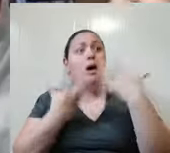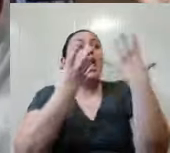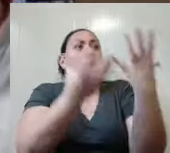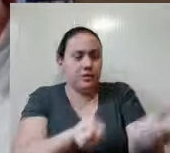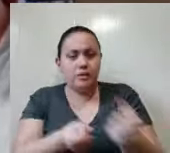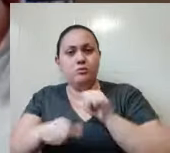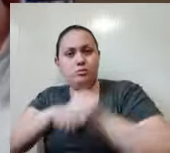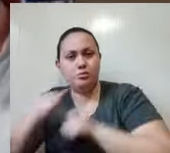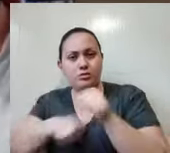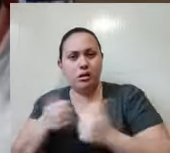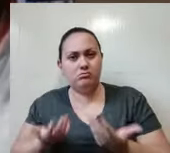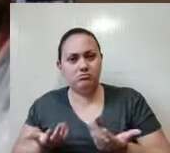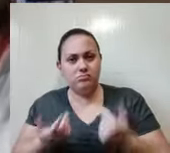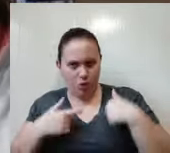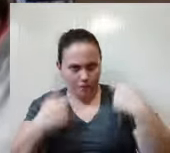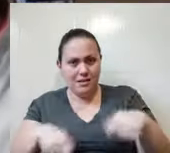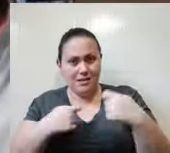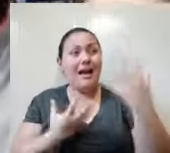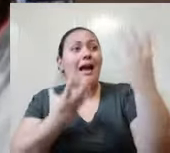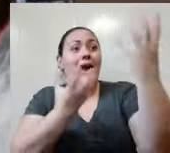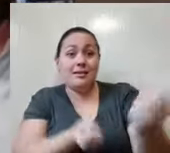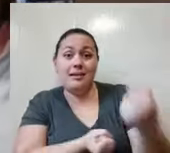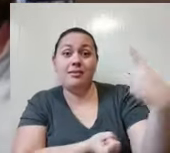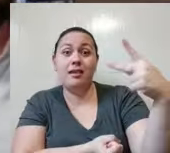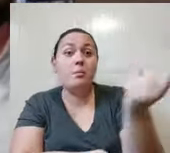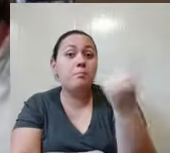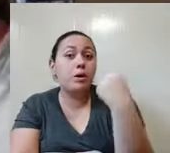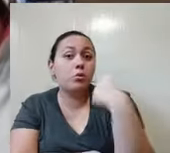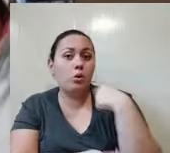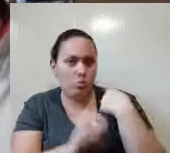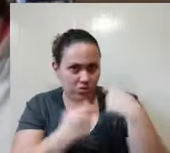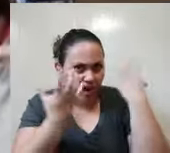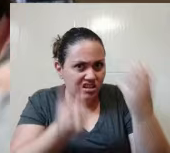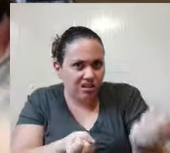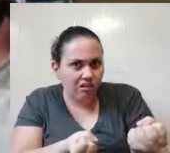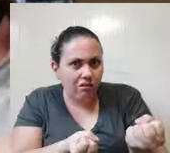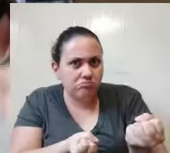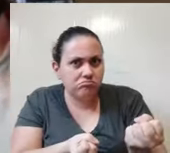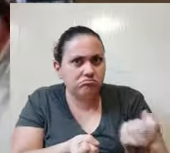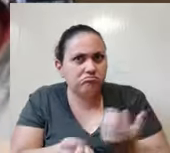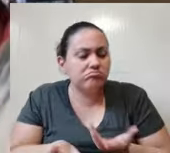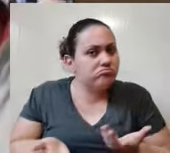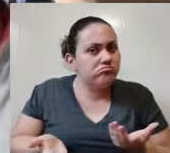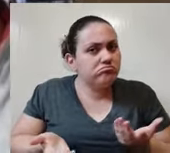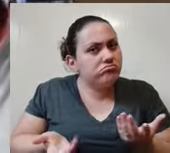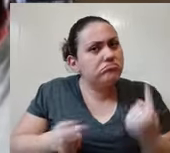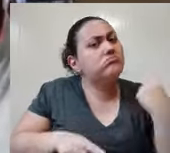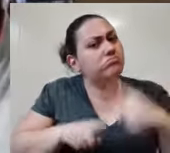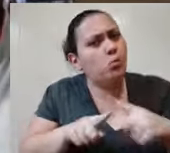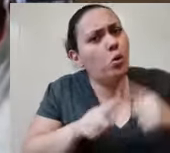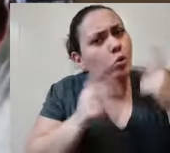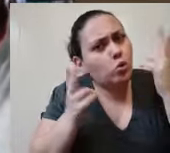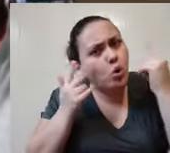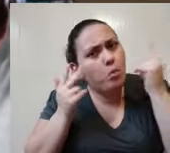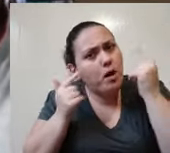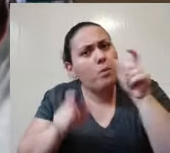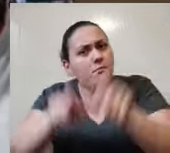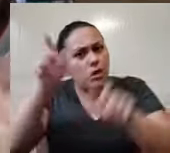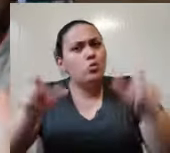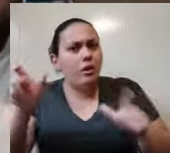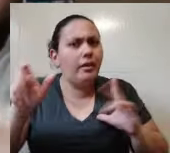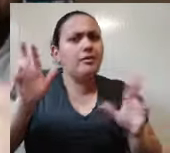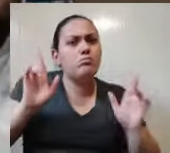te cobra algo que tu tem que aceitar essa cobrança ou aceitar esse papel que os outros impõem para ti,